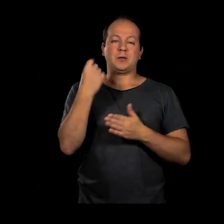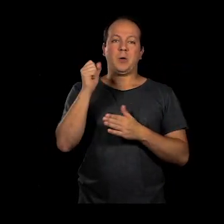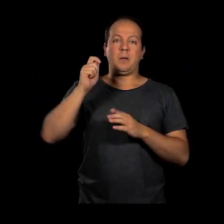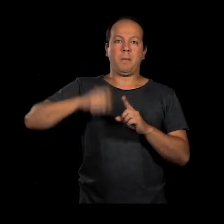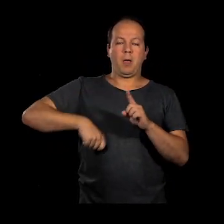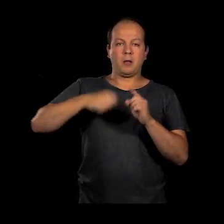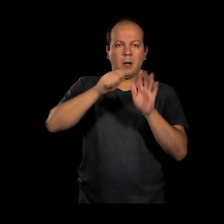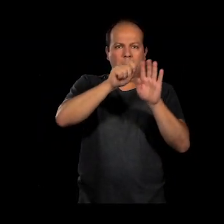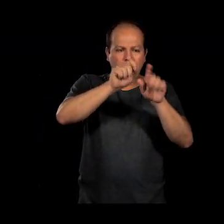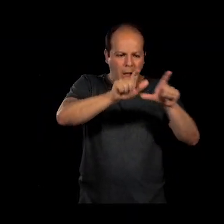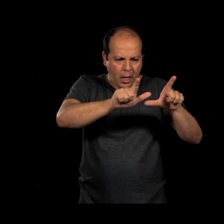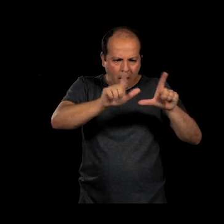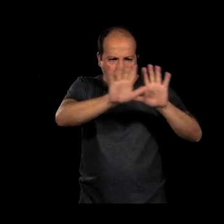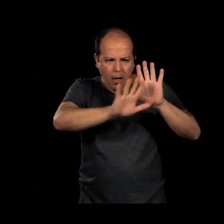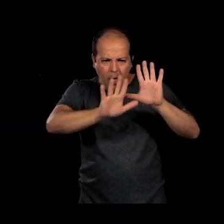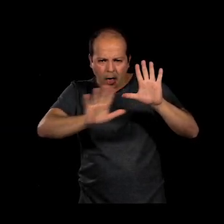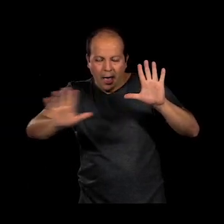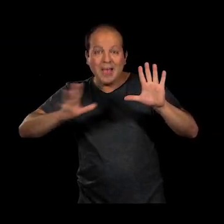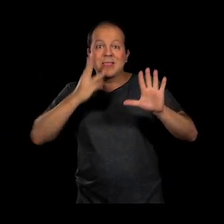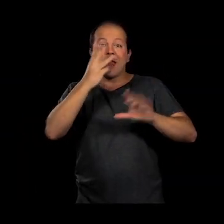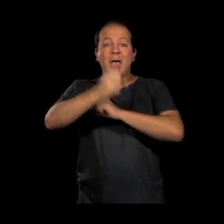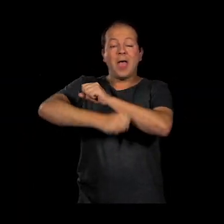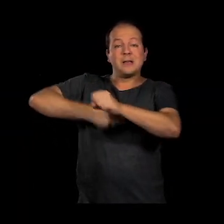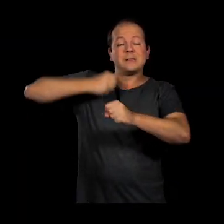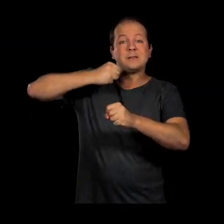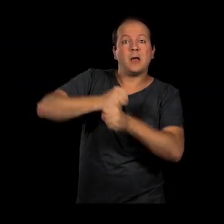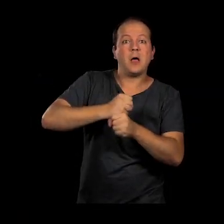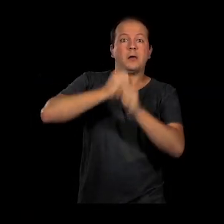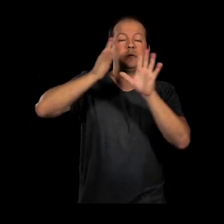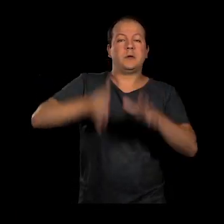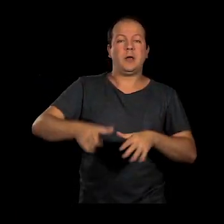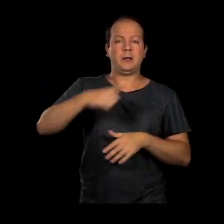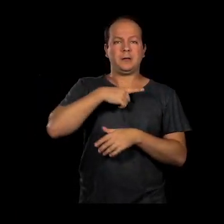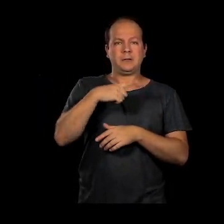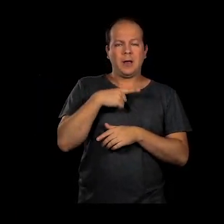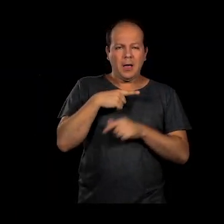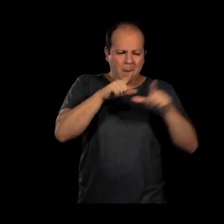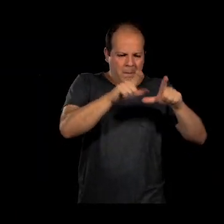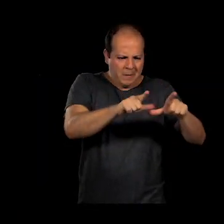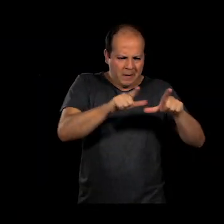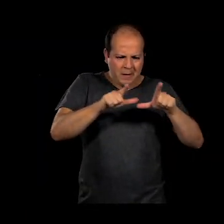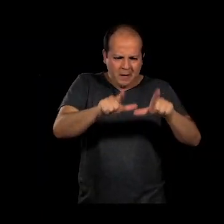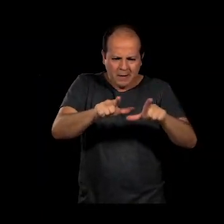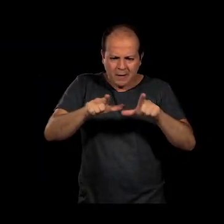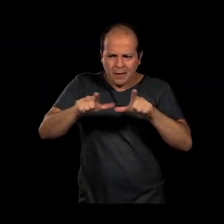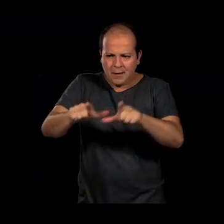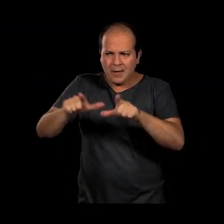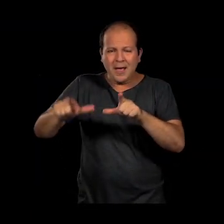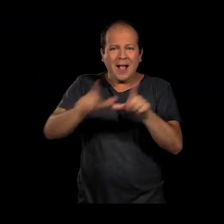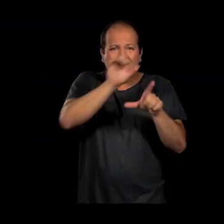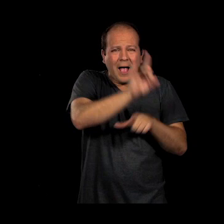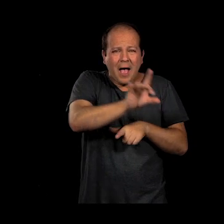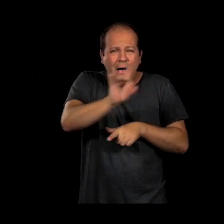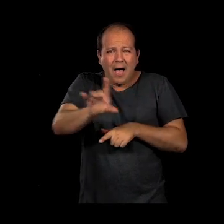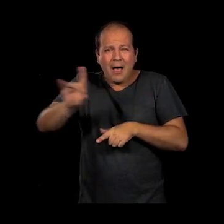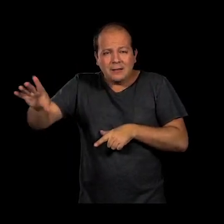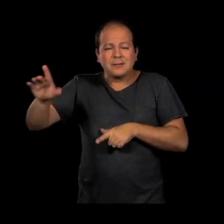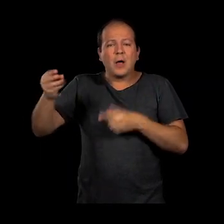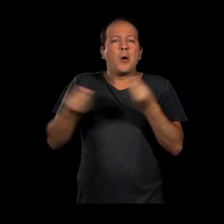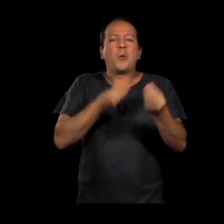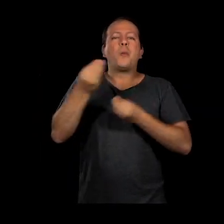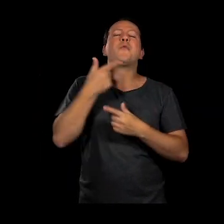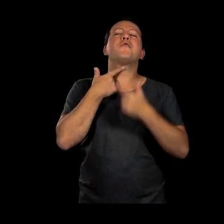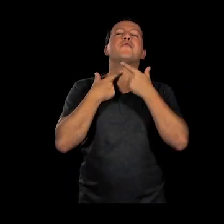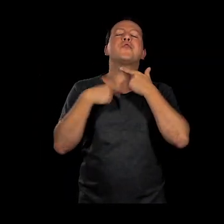de animação. O filme tem mais de 3 anos em que você fica envolvido meio que nele, assim. Então, eu acho que faz parte, inclusive, para alimentar a